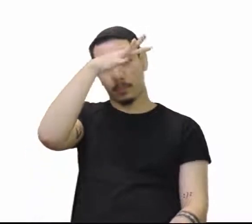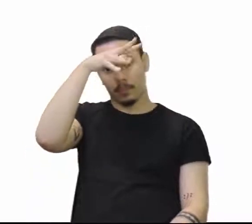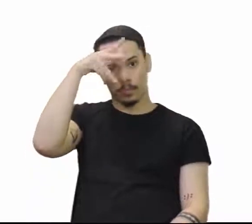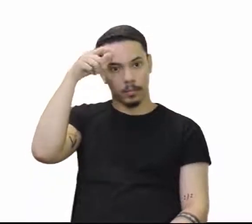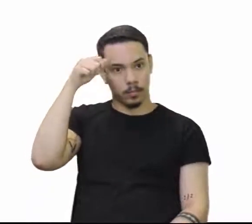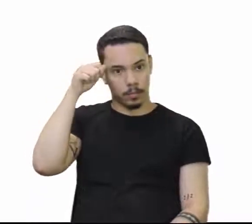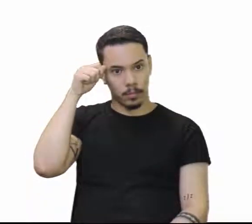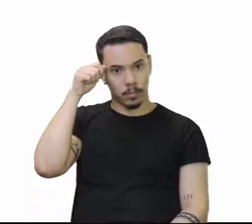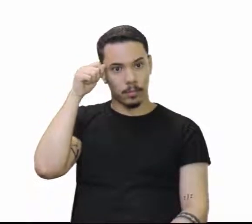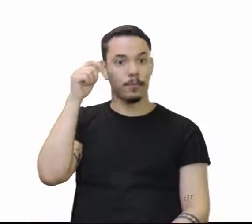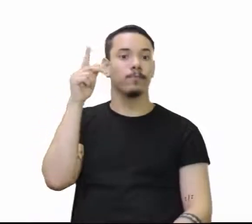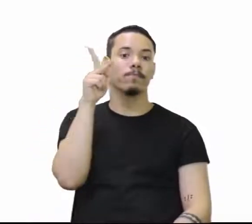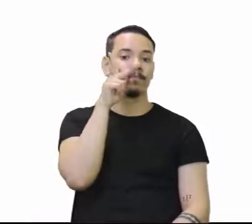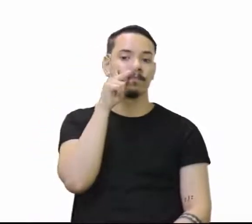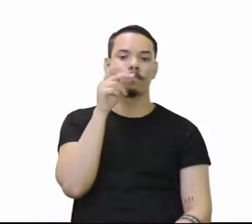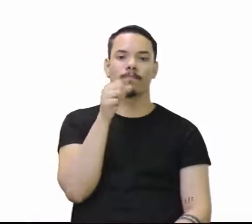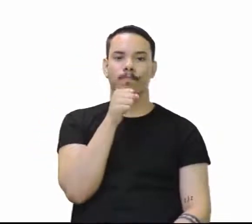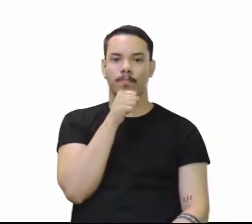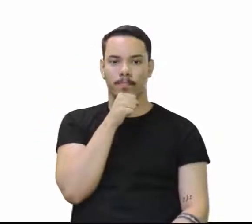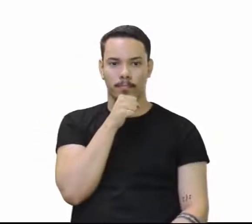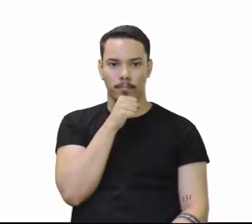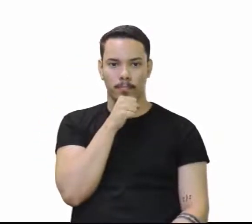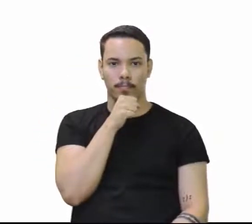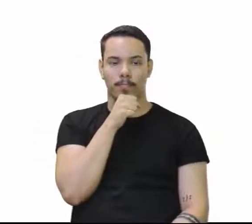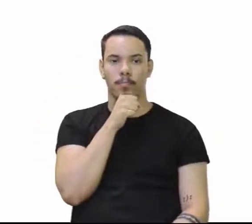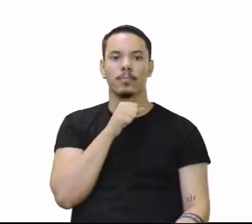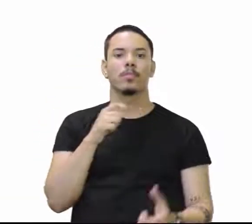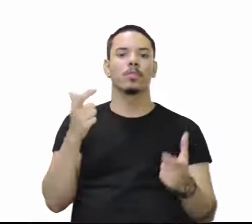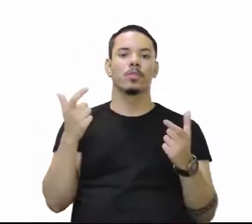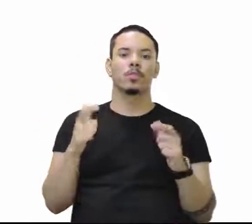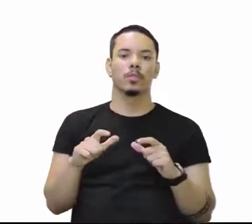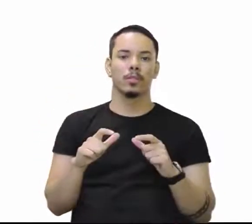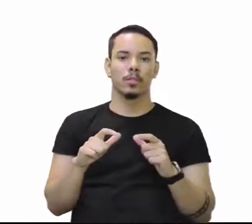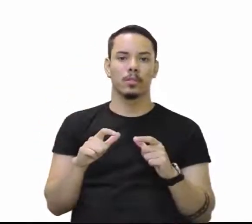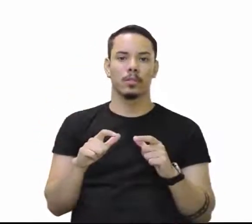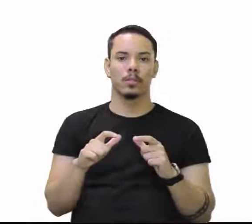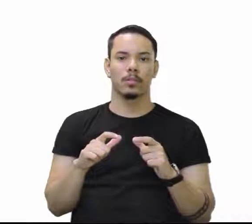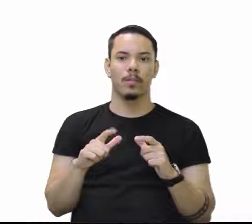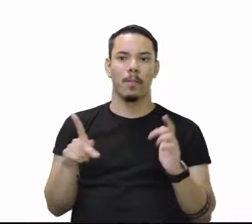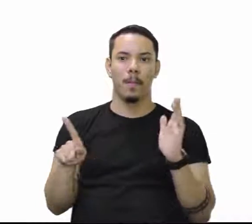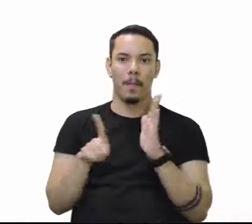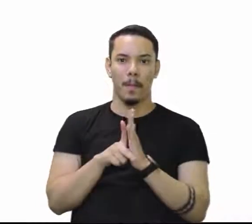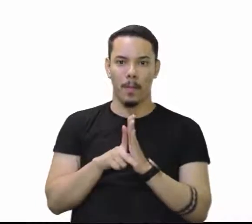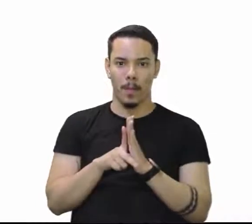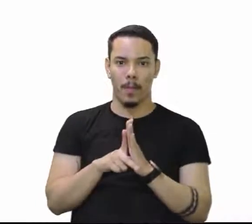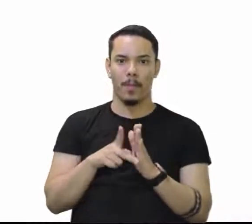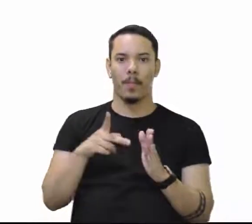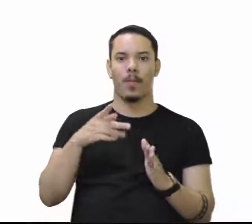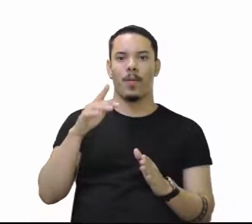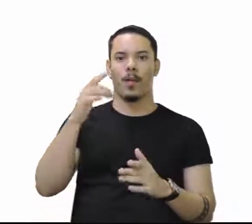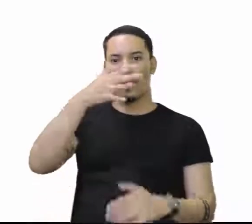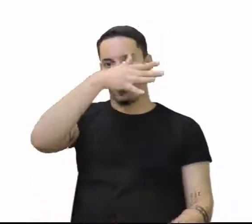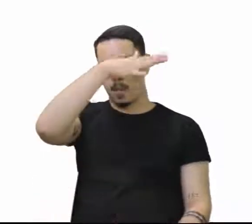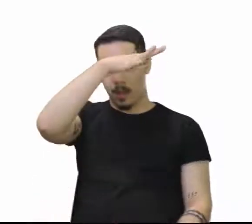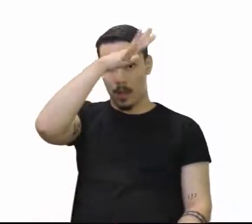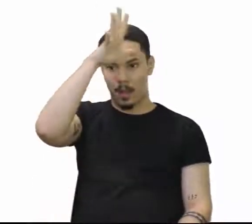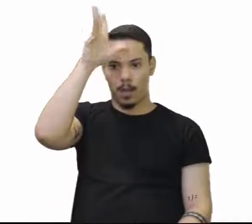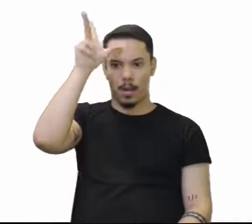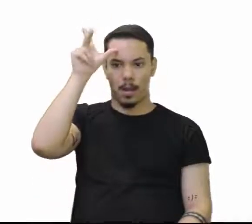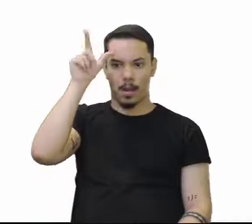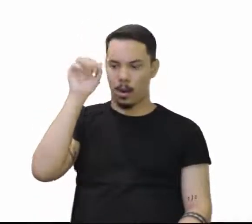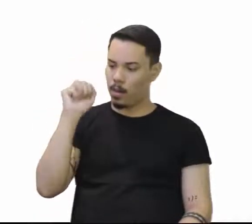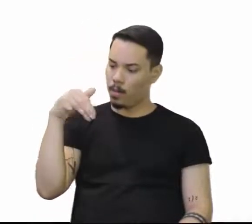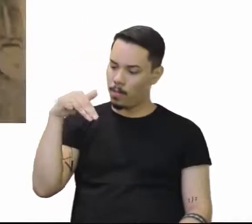Porto Velho ficava no Amazonas. Não